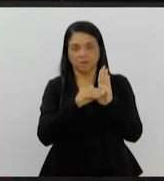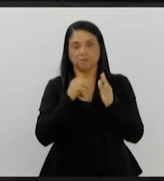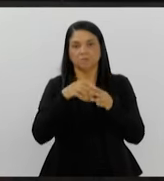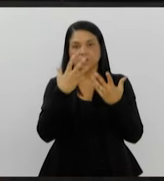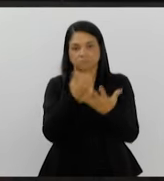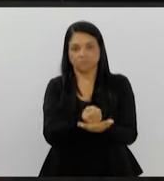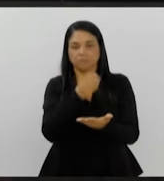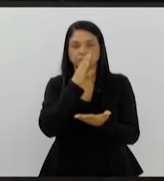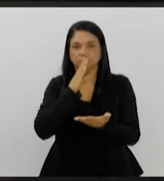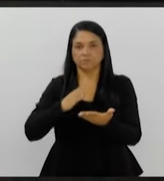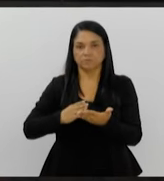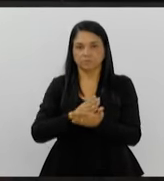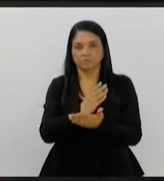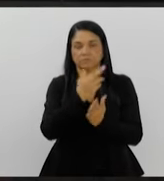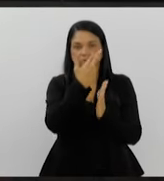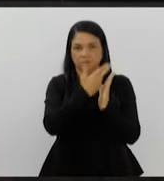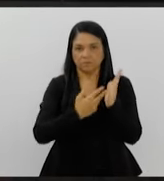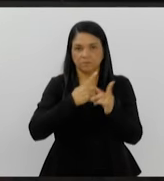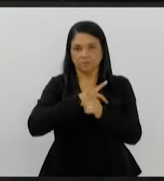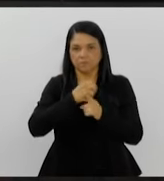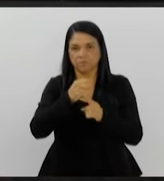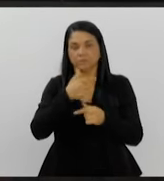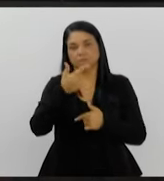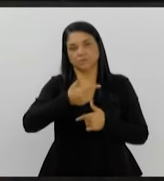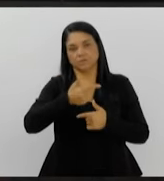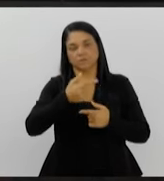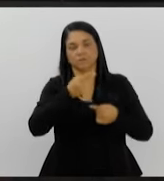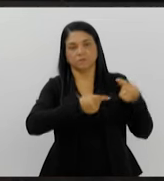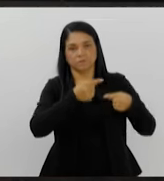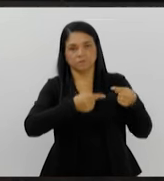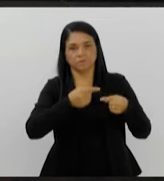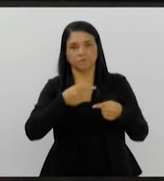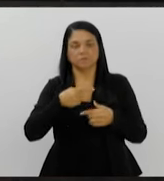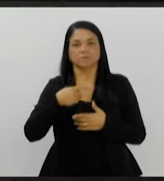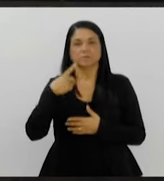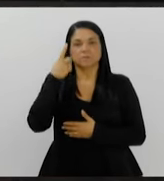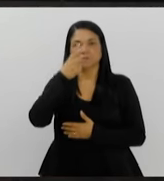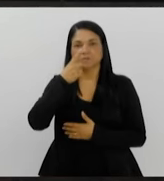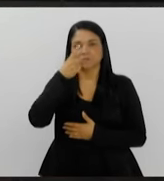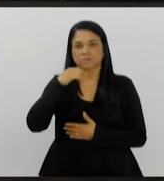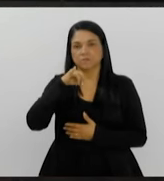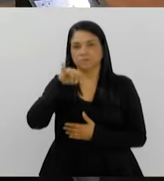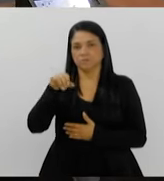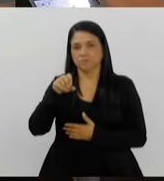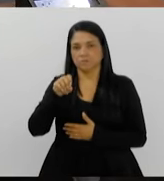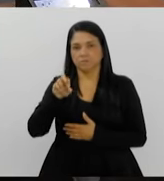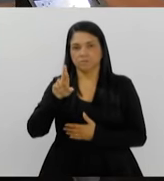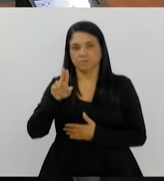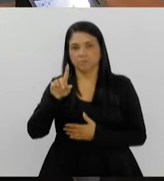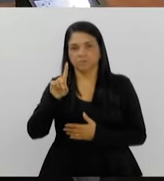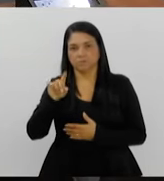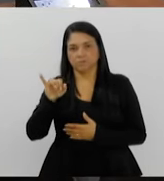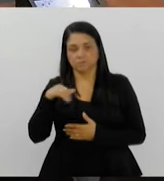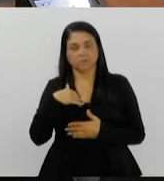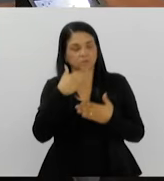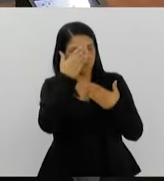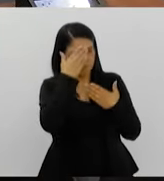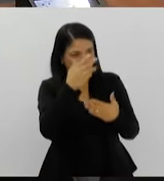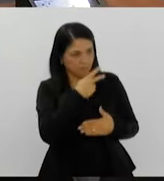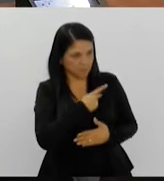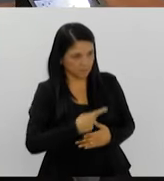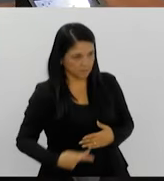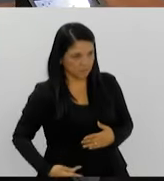estão aprovado a redação do vencido para segunda discussão Deputado Jordi por favor muito obrigado senhor